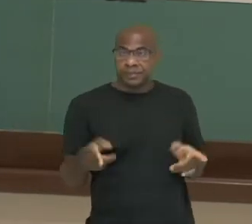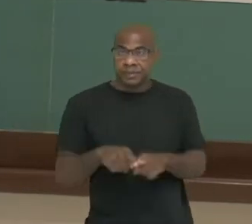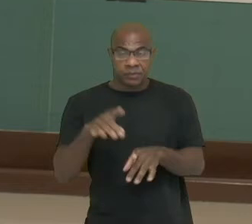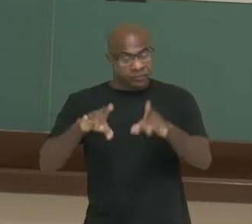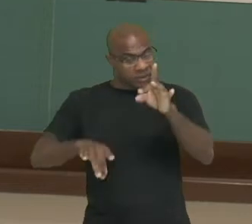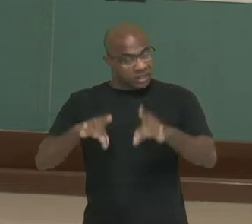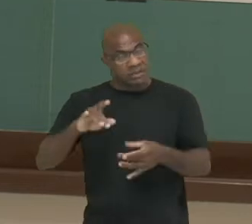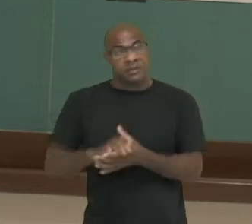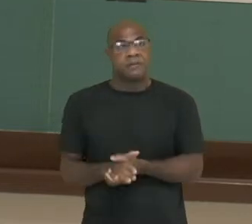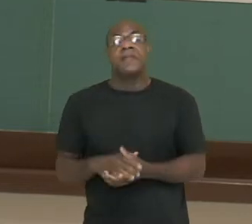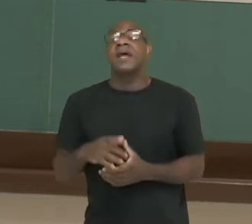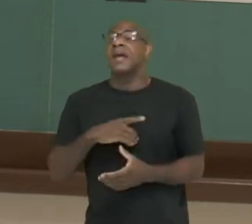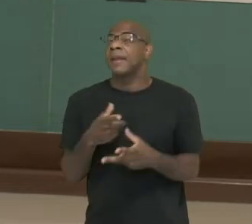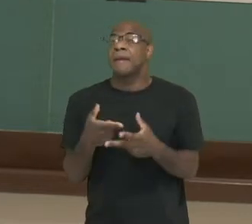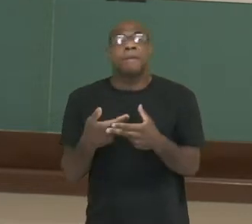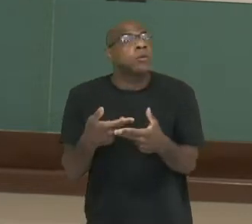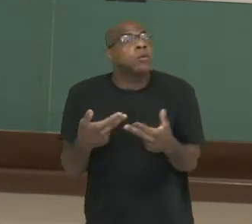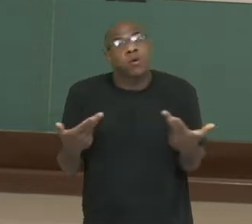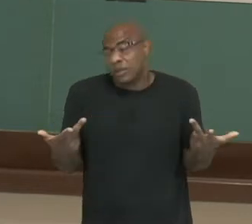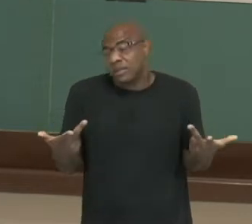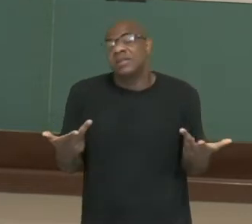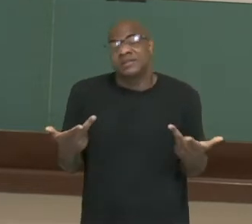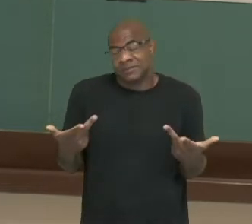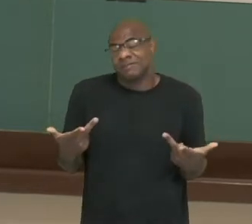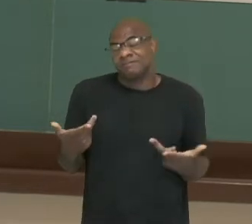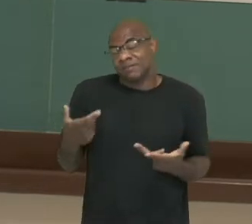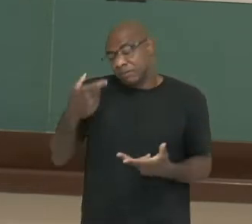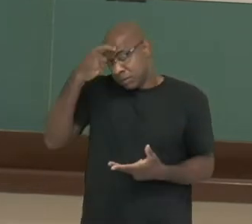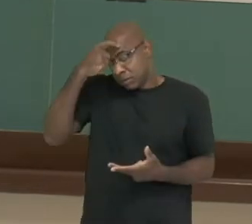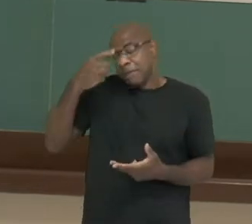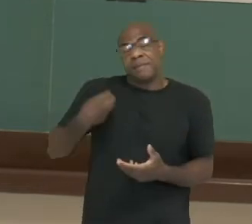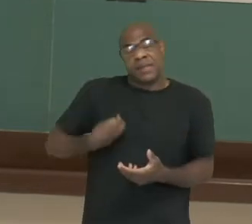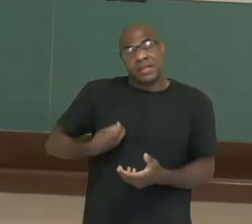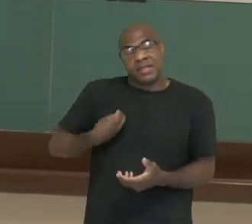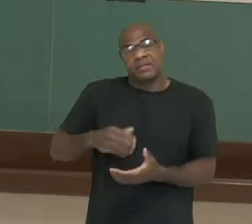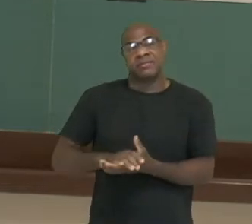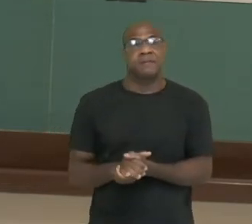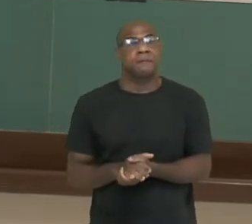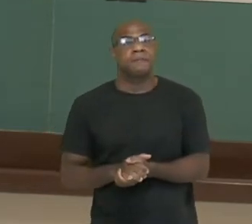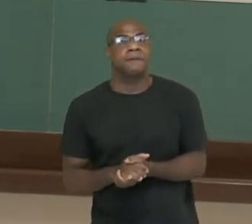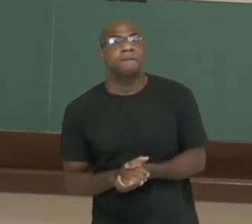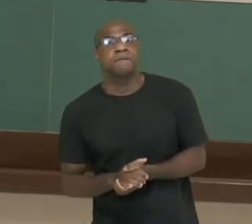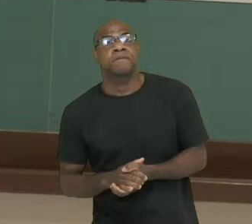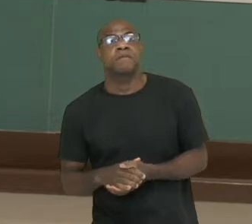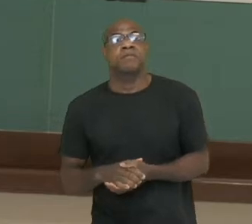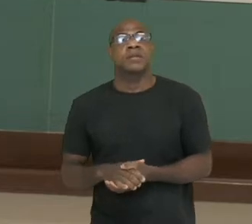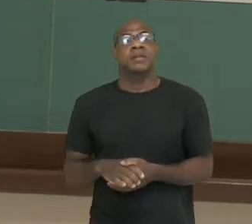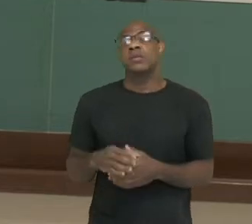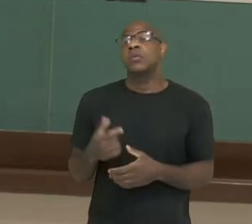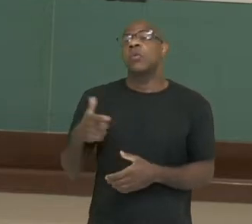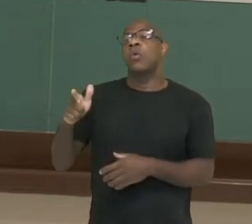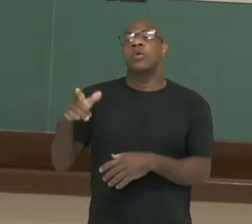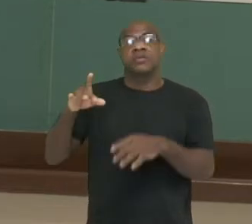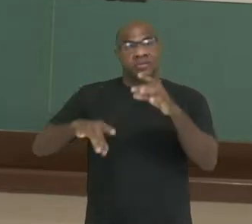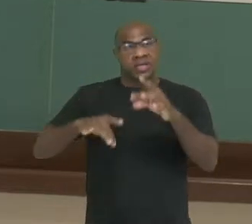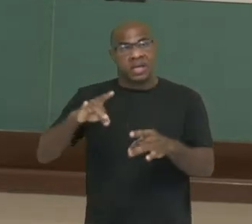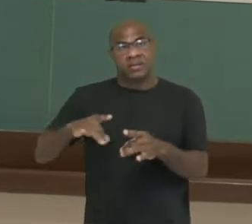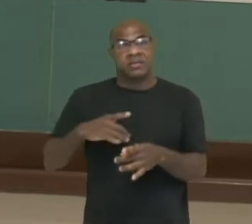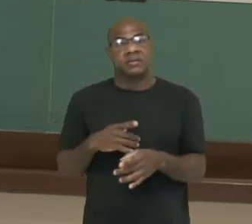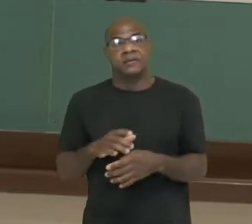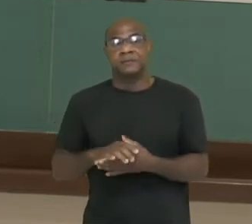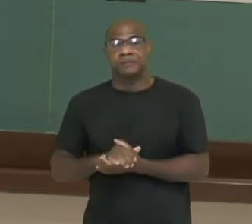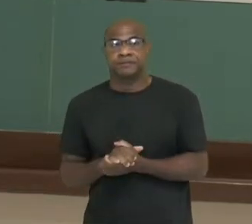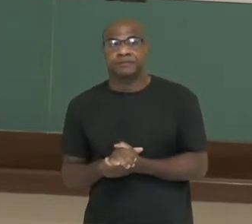era muita carga emocional presente. No teatro do Augusto Boal, ele quer quebrar o que a gente chama de quarta parede.